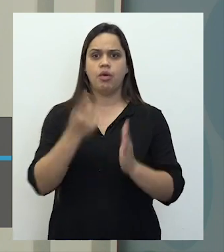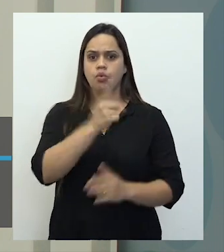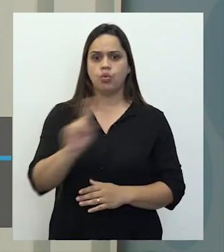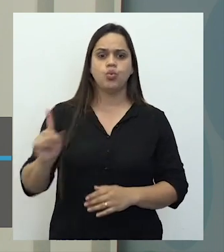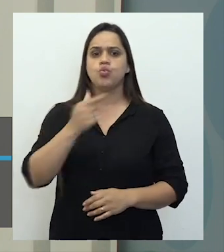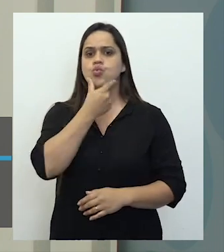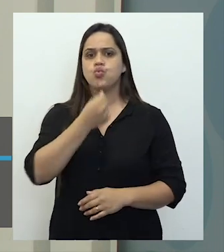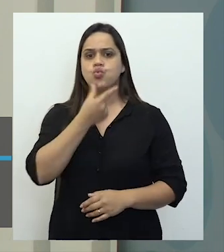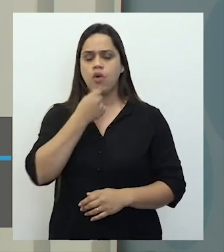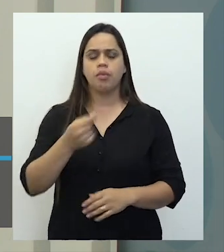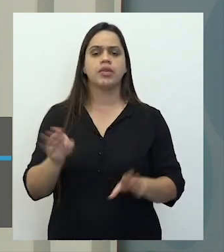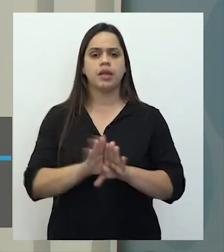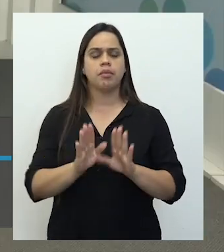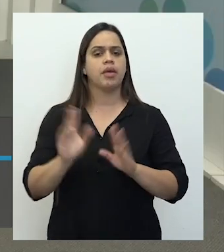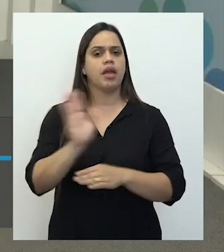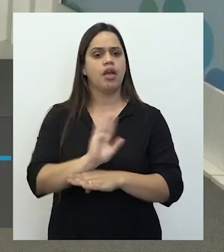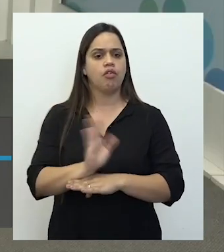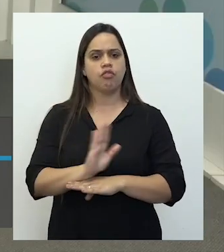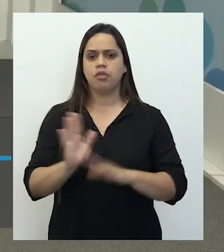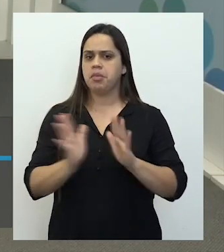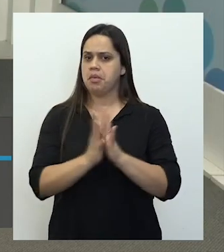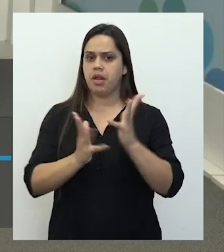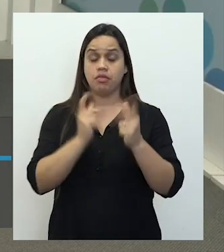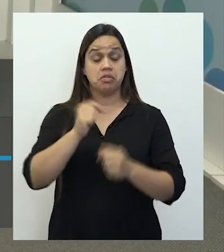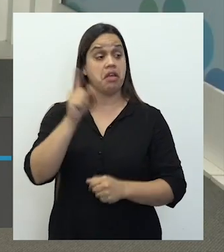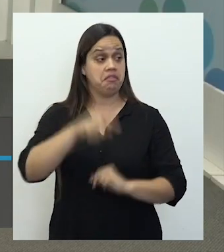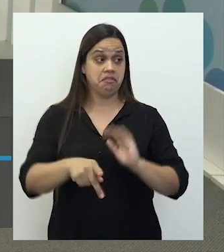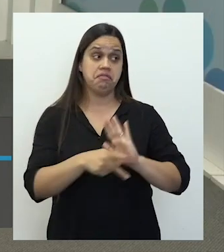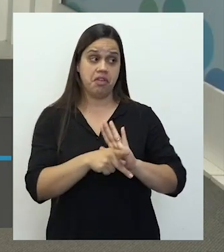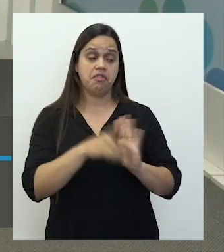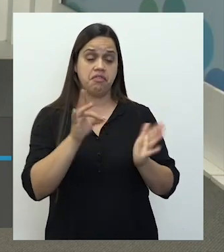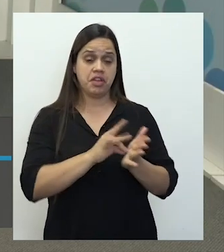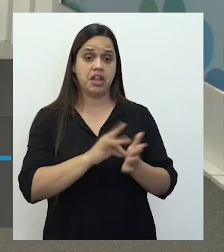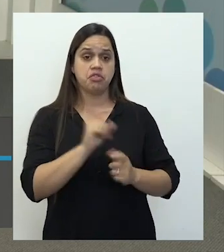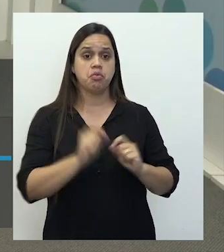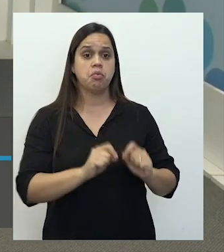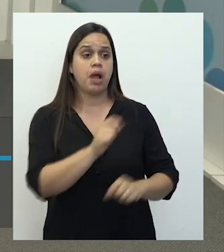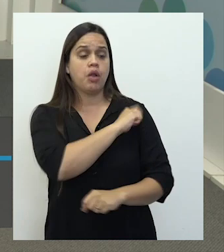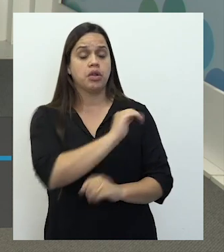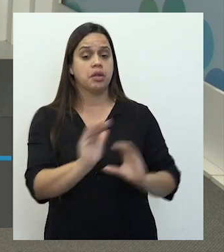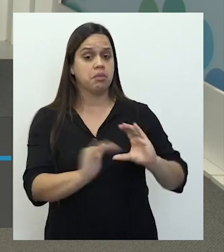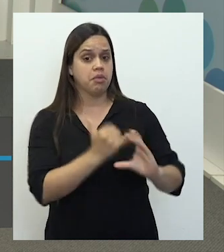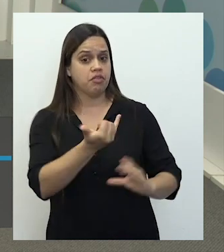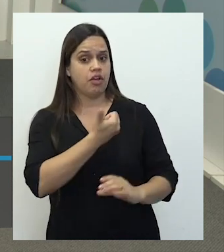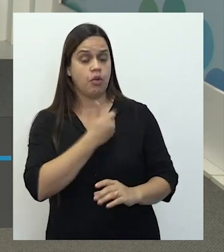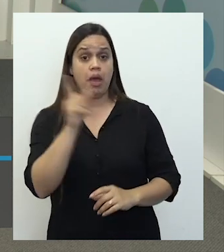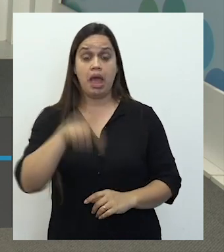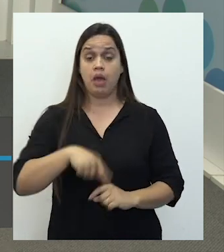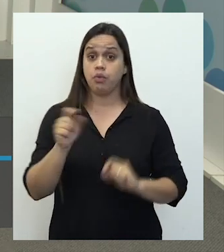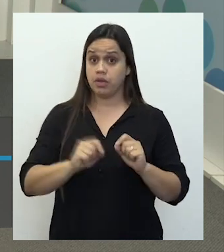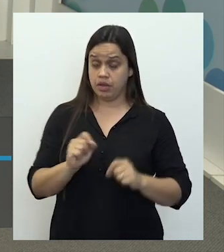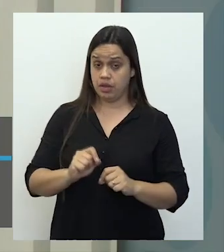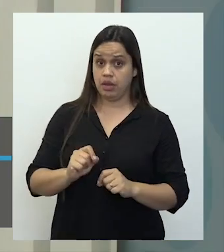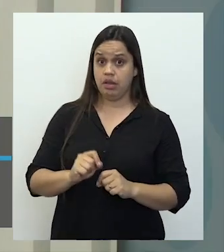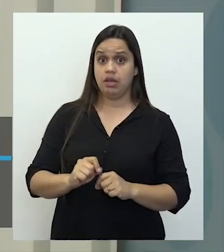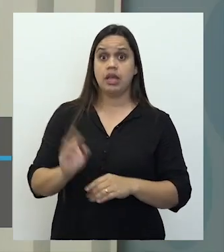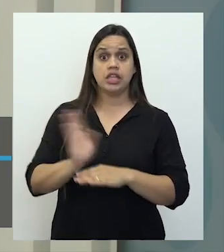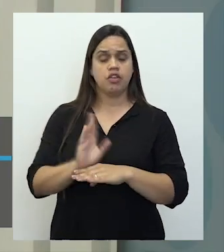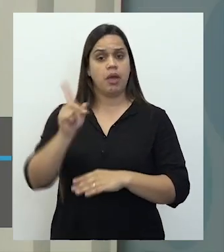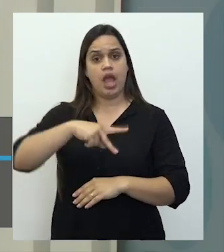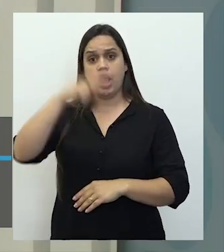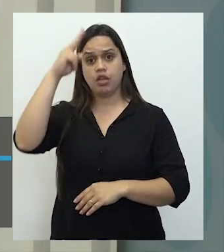Até O Último Homem é um filme maravilhoso. Eu já assisti, quem indicou pra mim foi uma aluna. Se você não sabe, é a história de um rapaz que ele